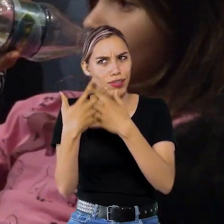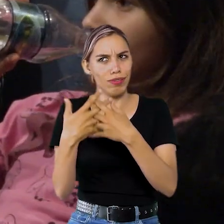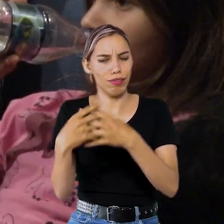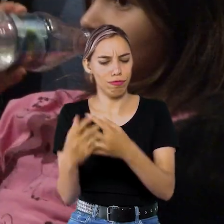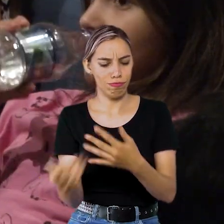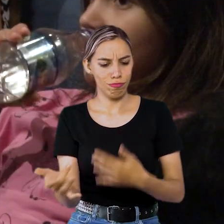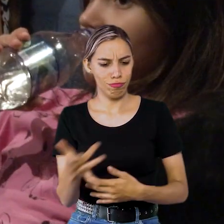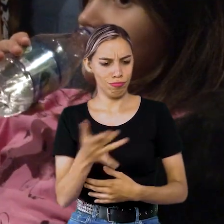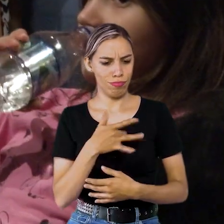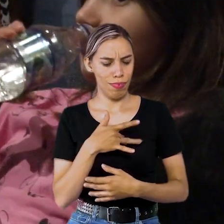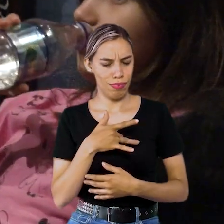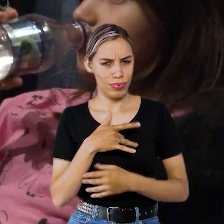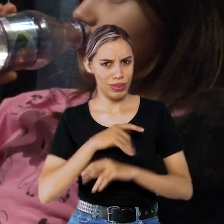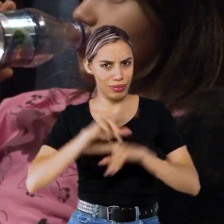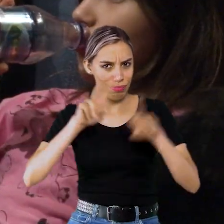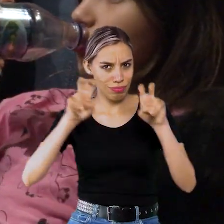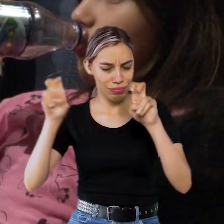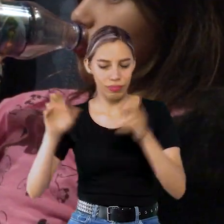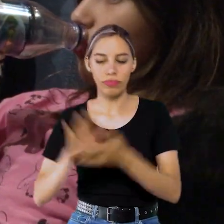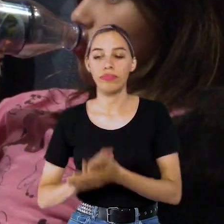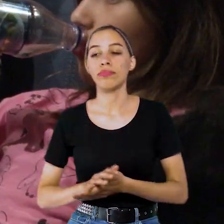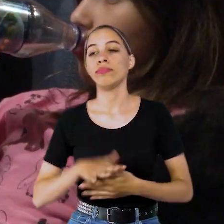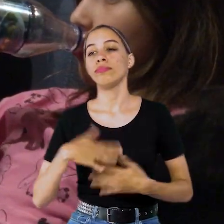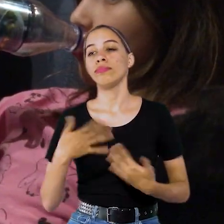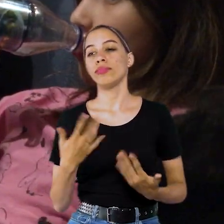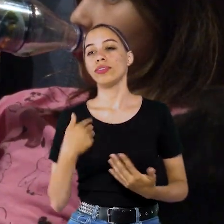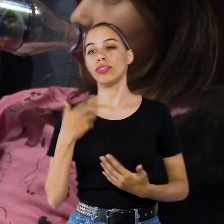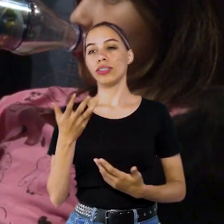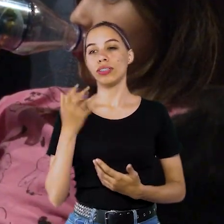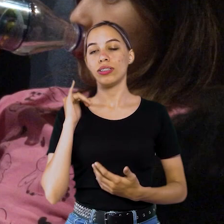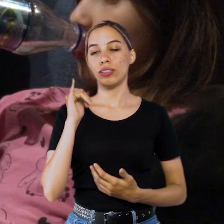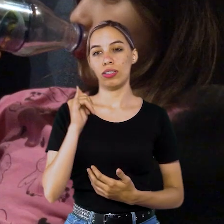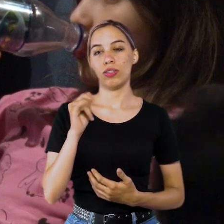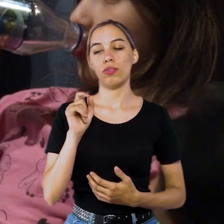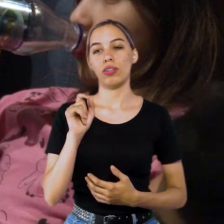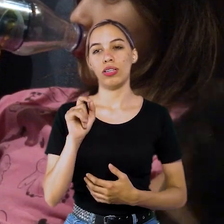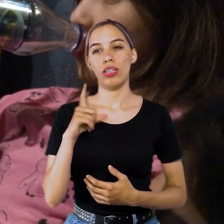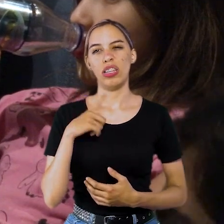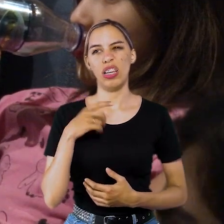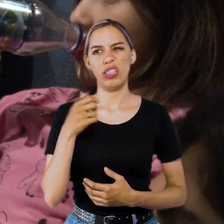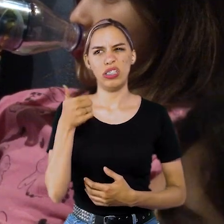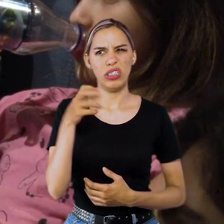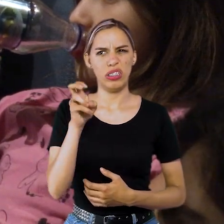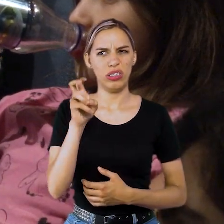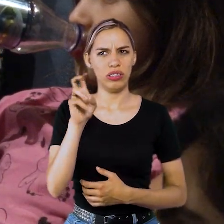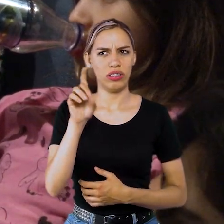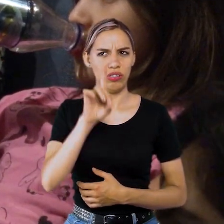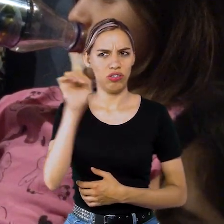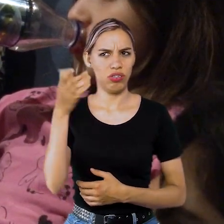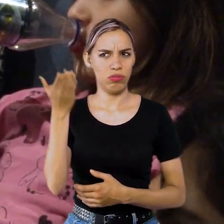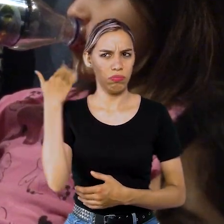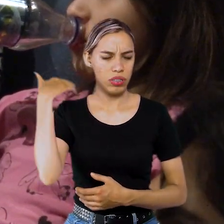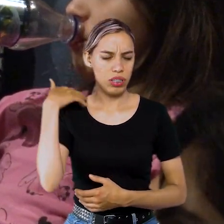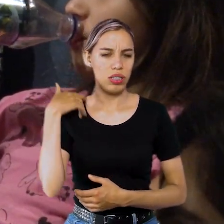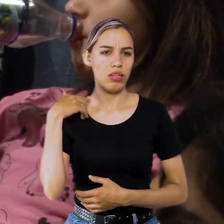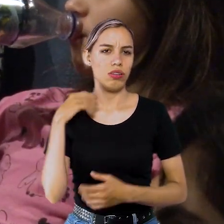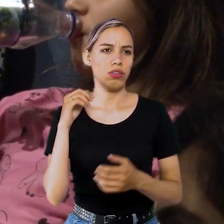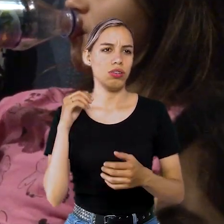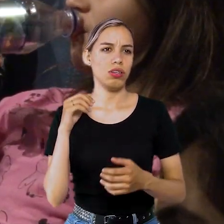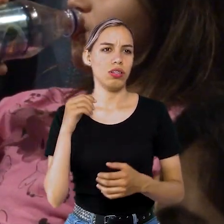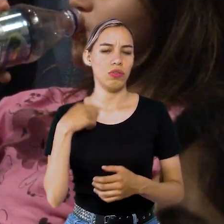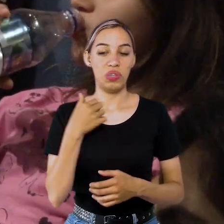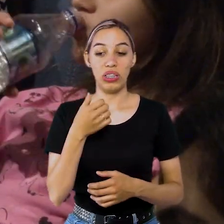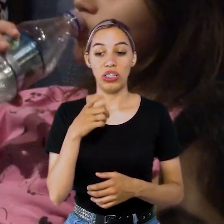uma partilha. Eu estive há 15 dias com 68 alunos de uma escola privada no Vale do Ribeira,